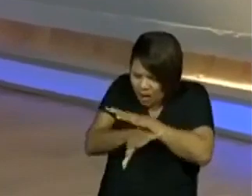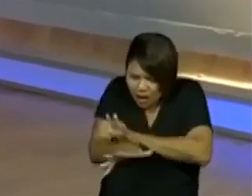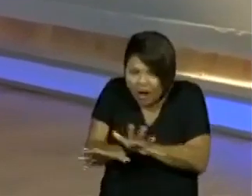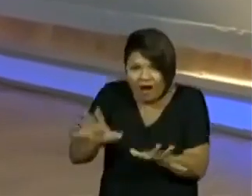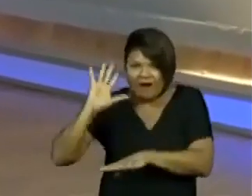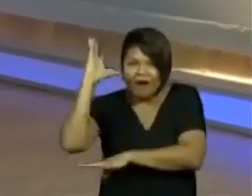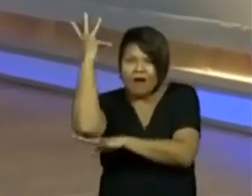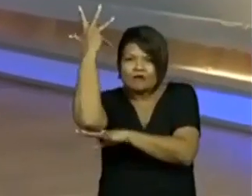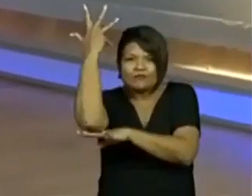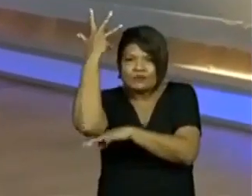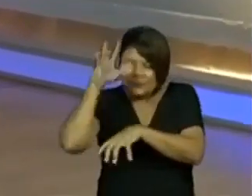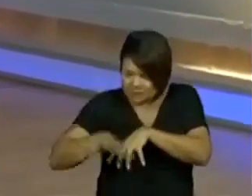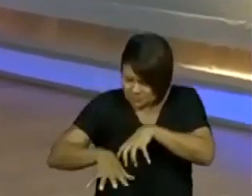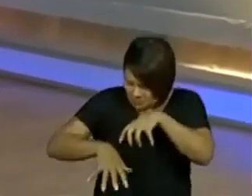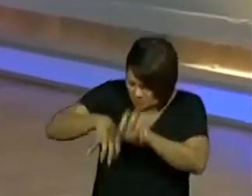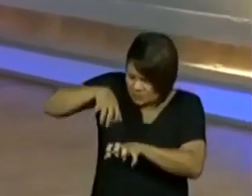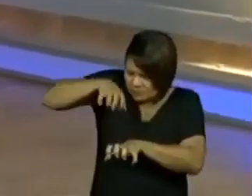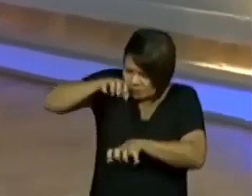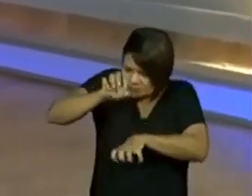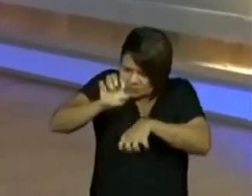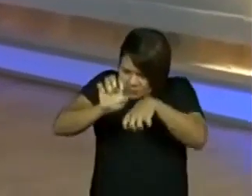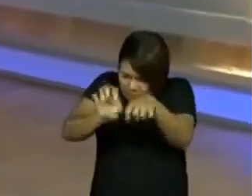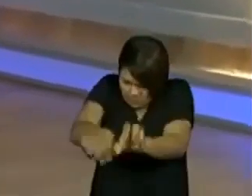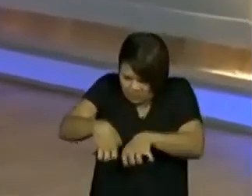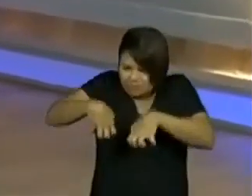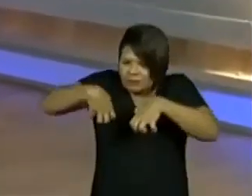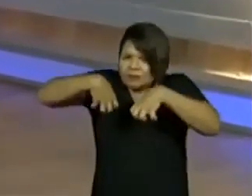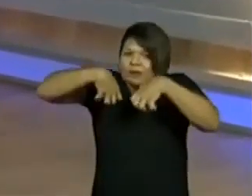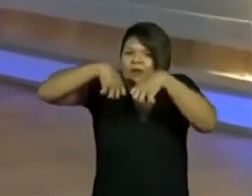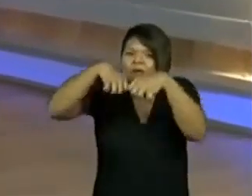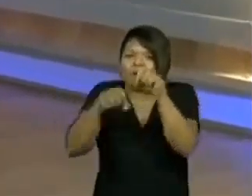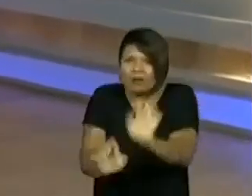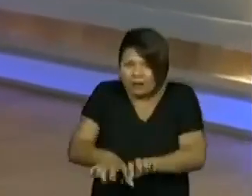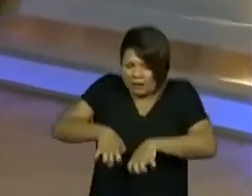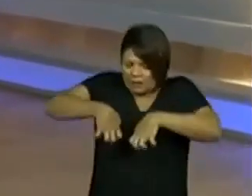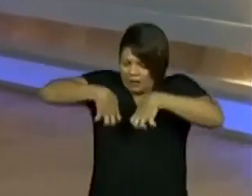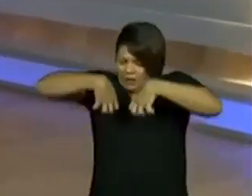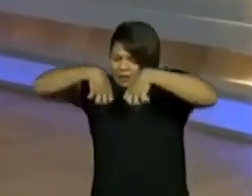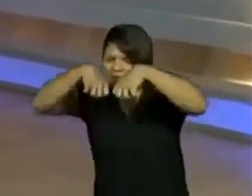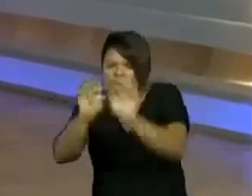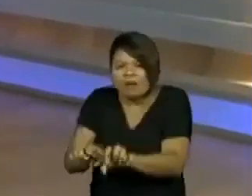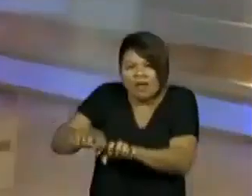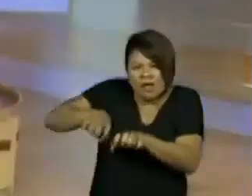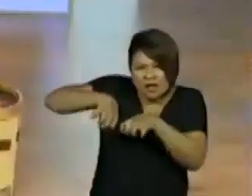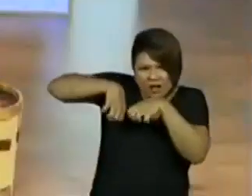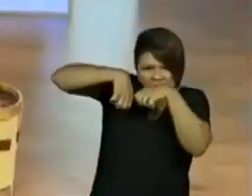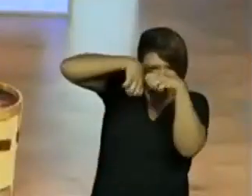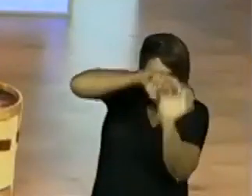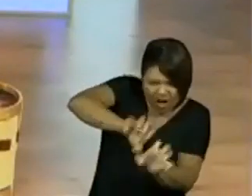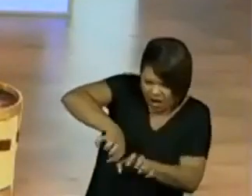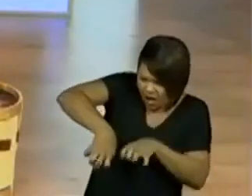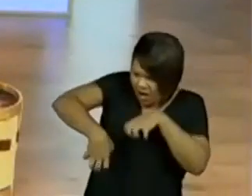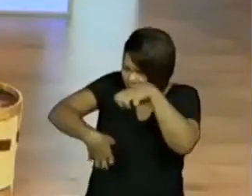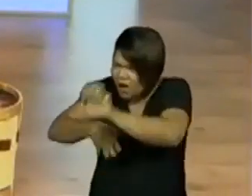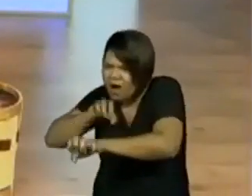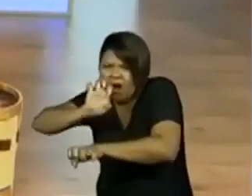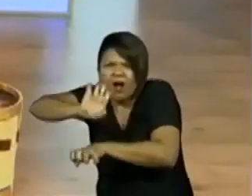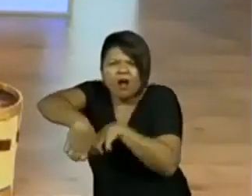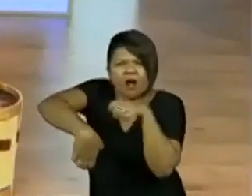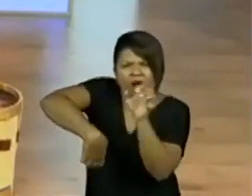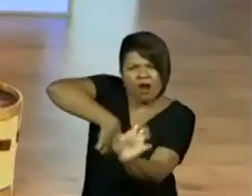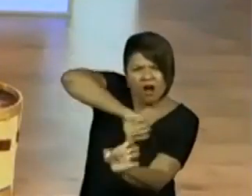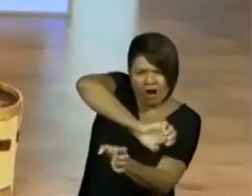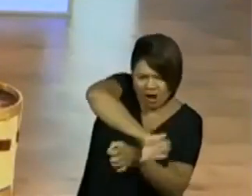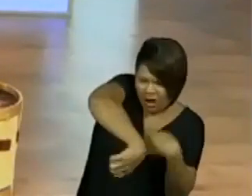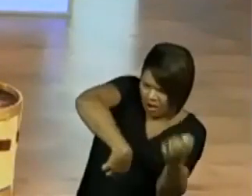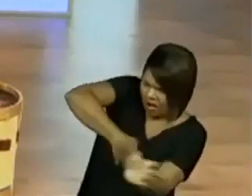se desprendiam do chão, ganhando movimento. Tudo isso sou eu, tudo isso é você